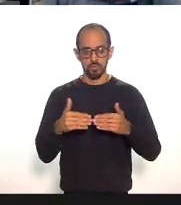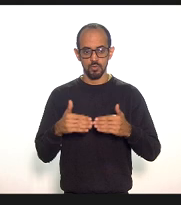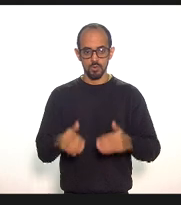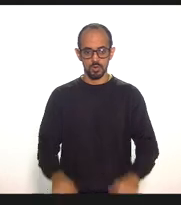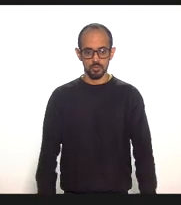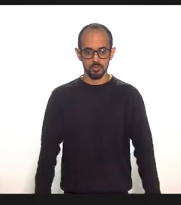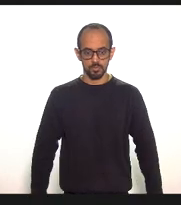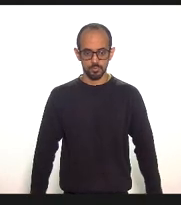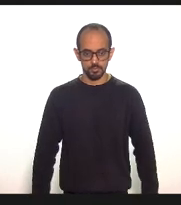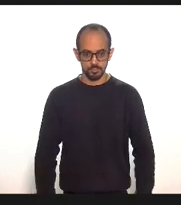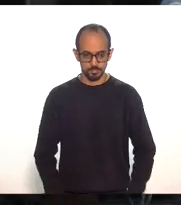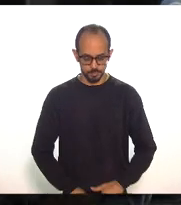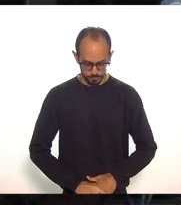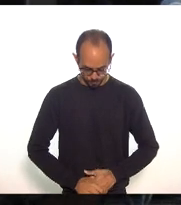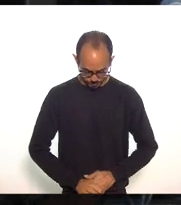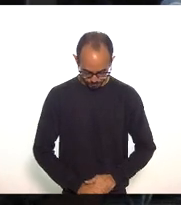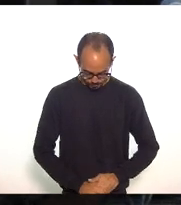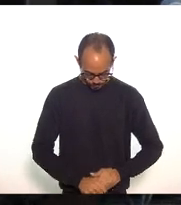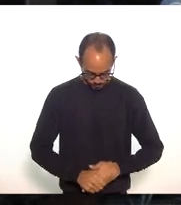Contra, presidente. Ok.